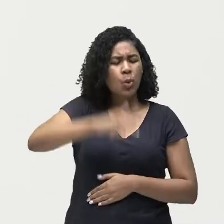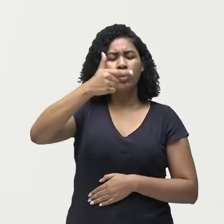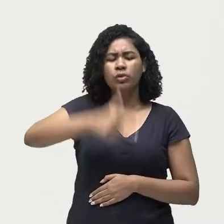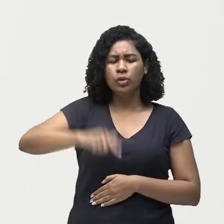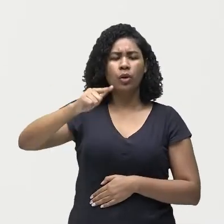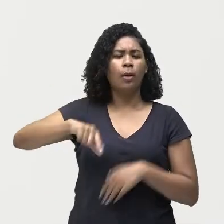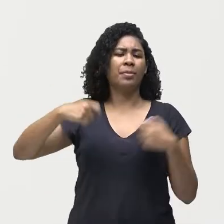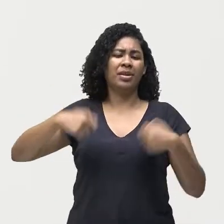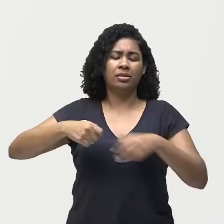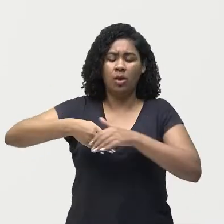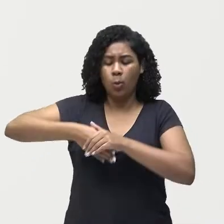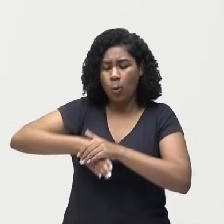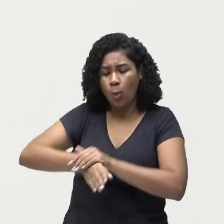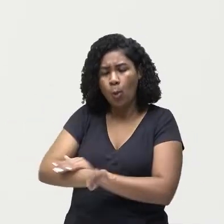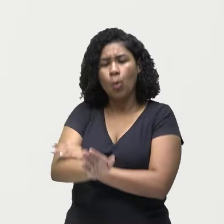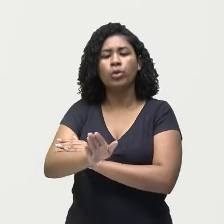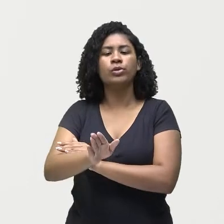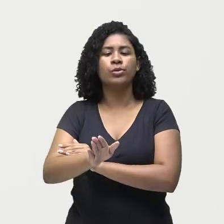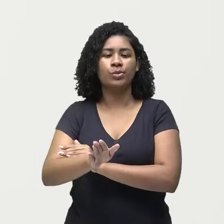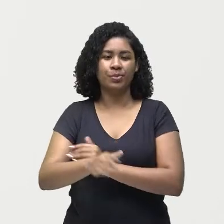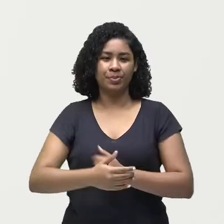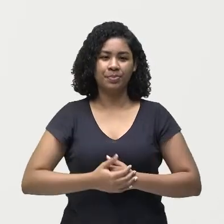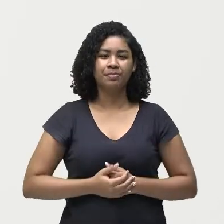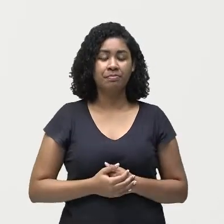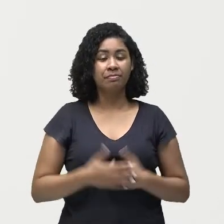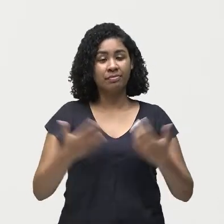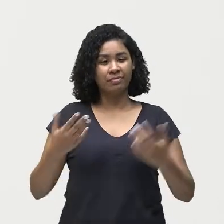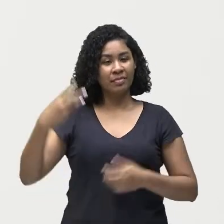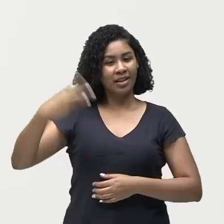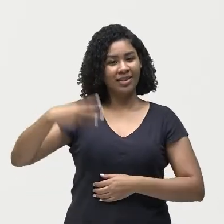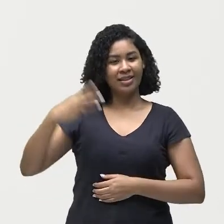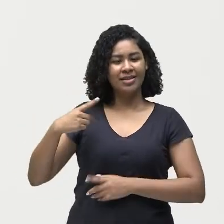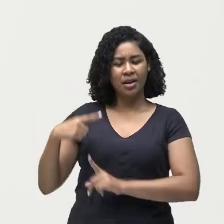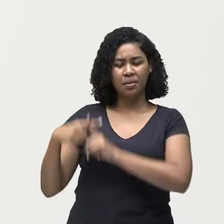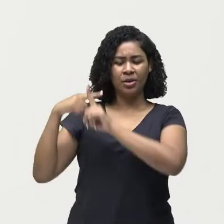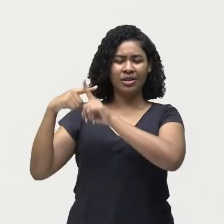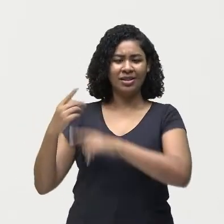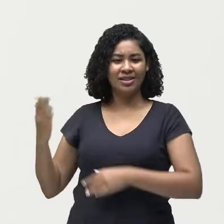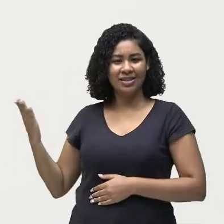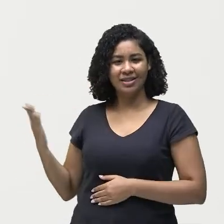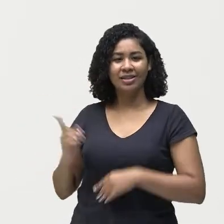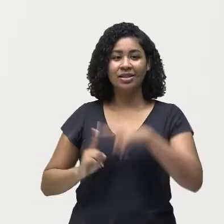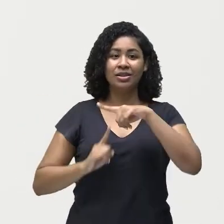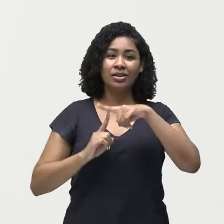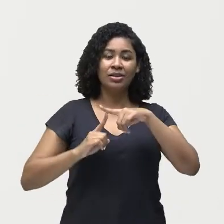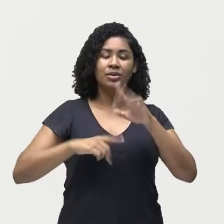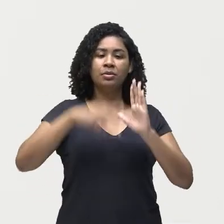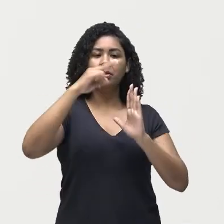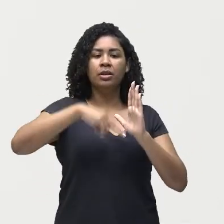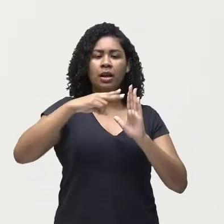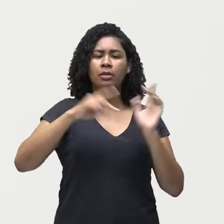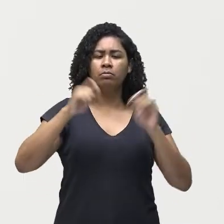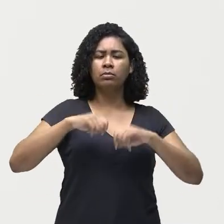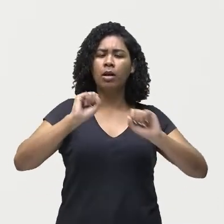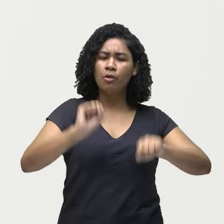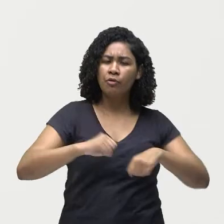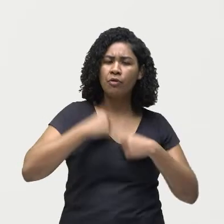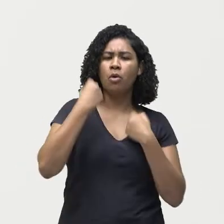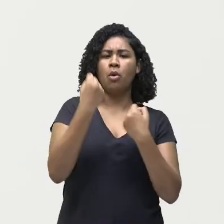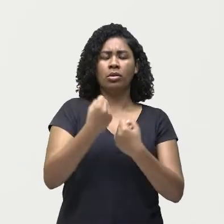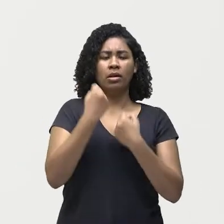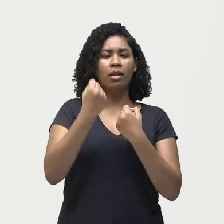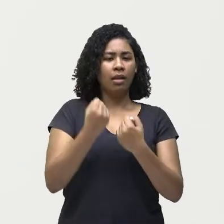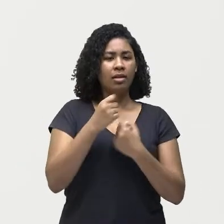esse hábito. Então, a nossa terceira vantagem é que esse tipo de leitura fortalece aquilo